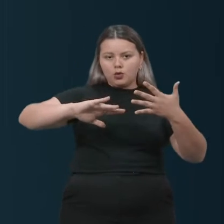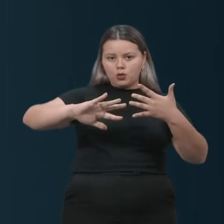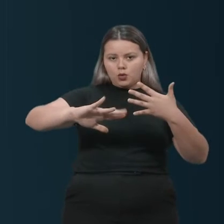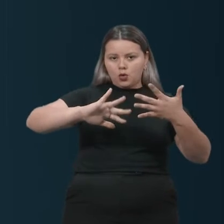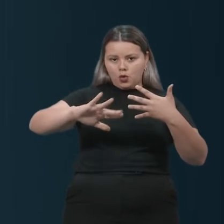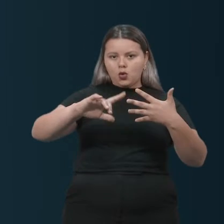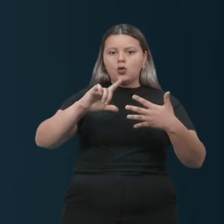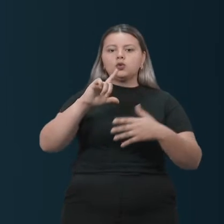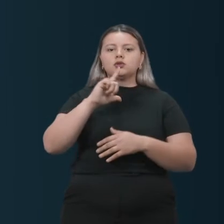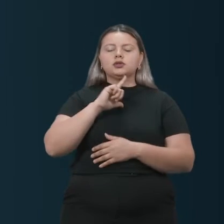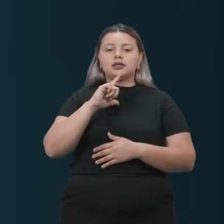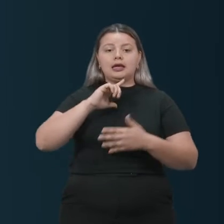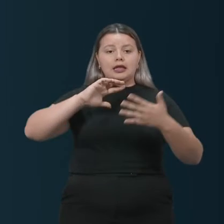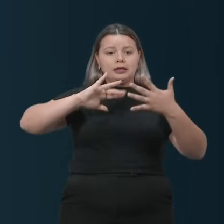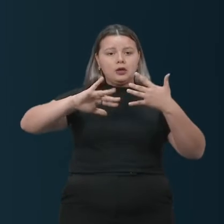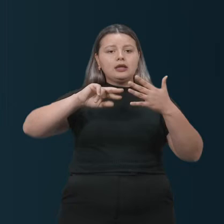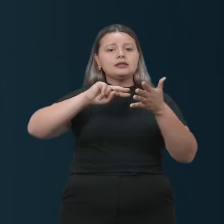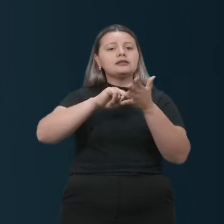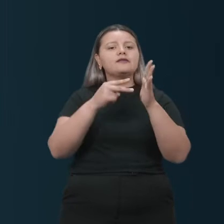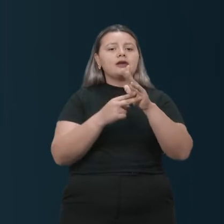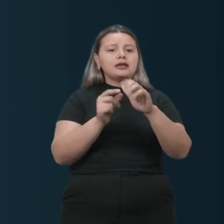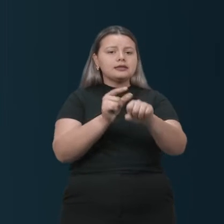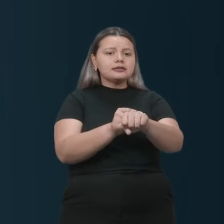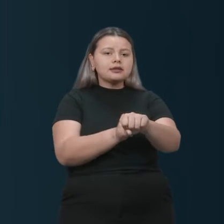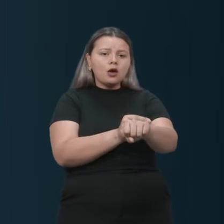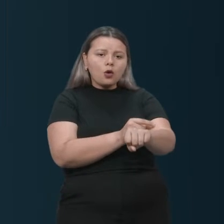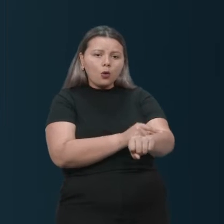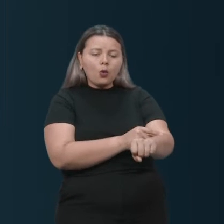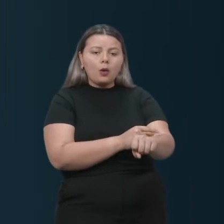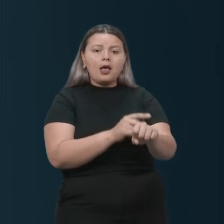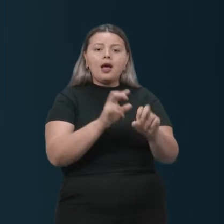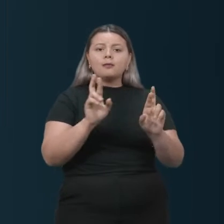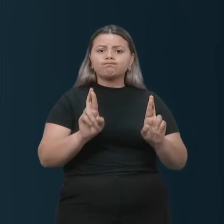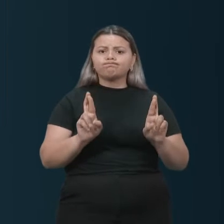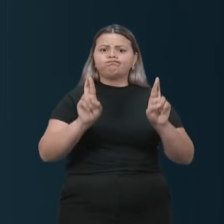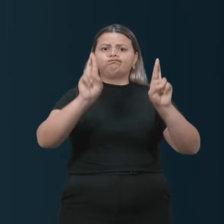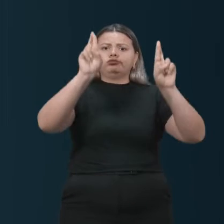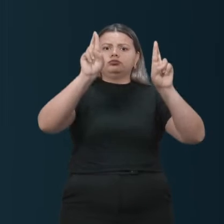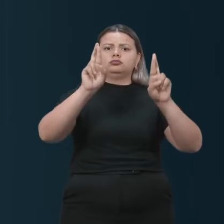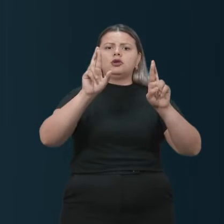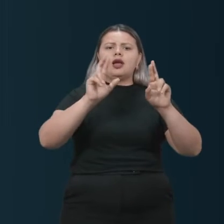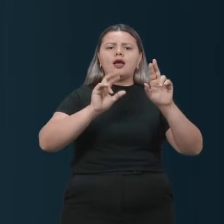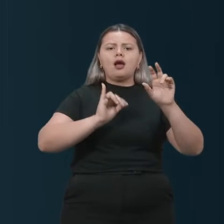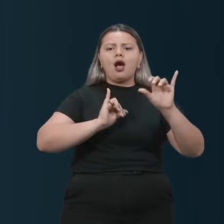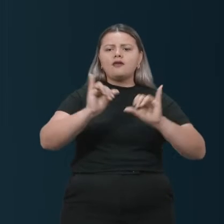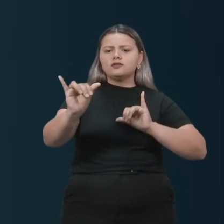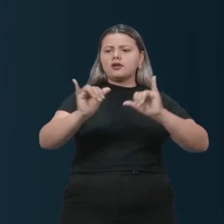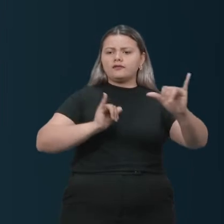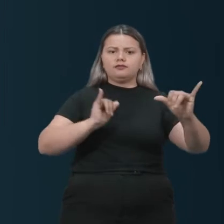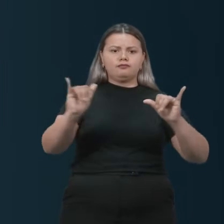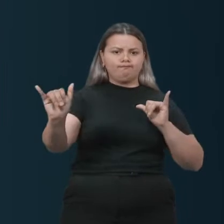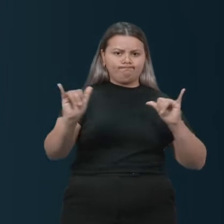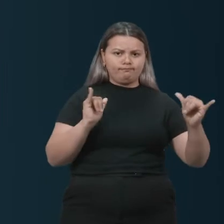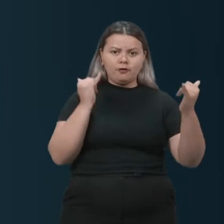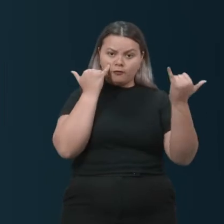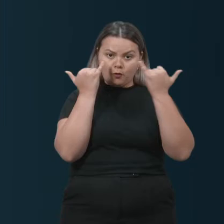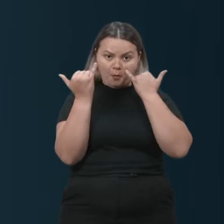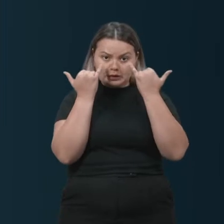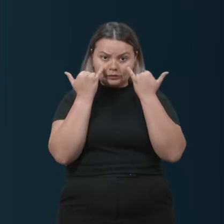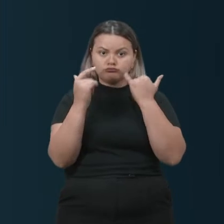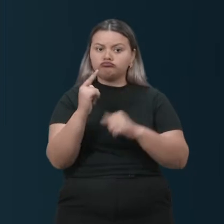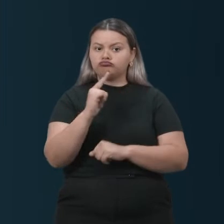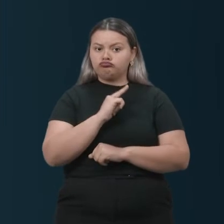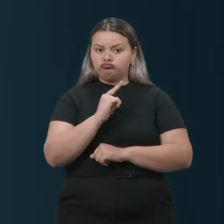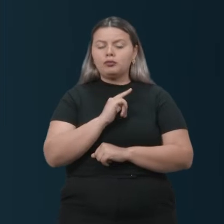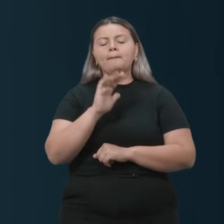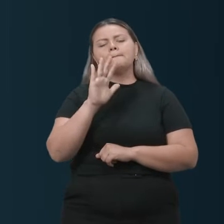os neurônios são as células responsáveis por transmitir informações. Como eu disse para vocês, os neurônios